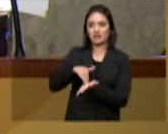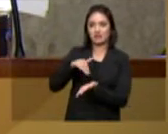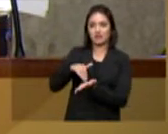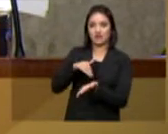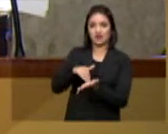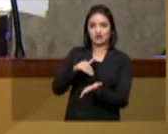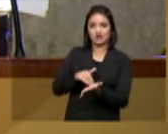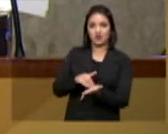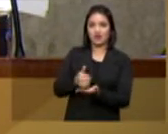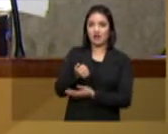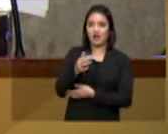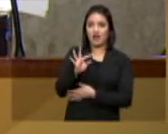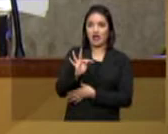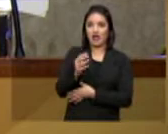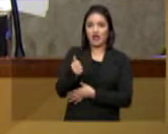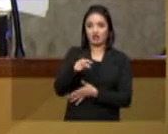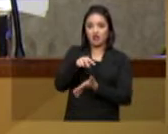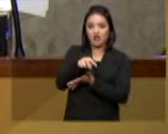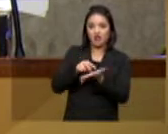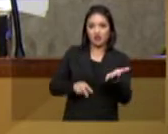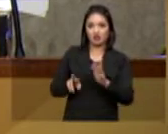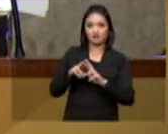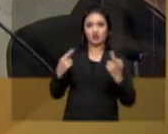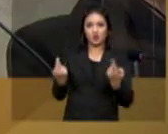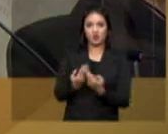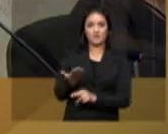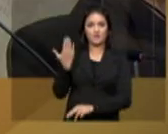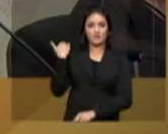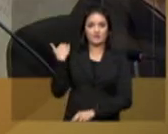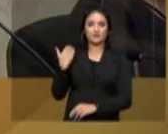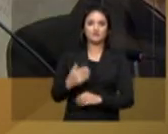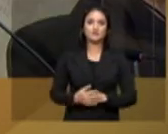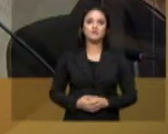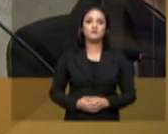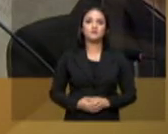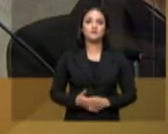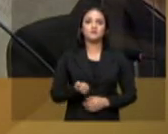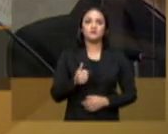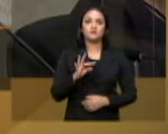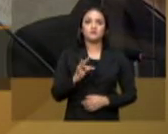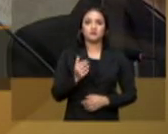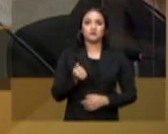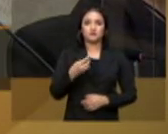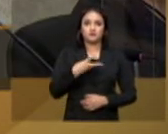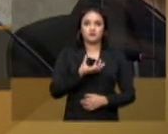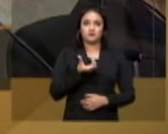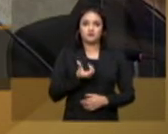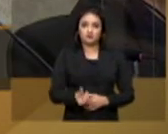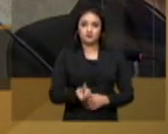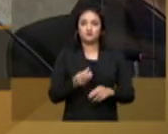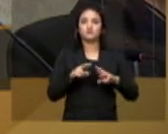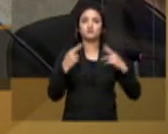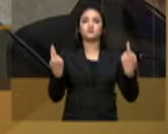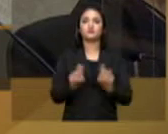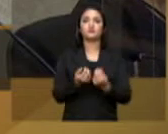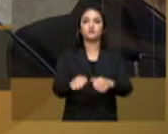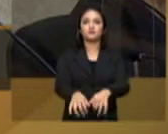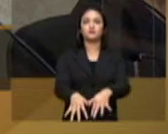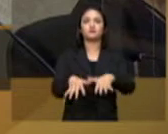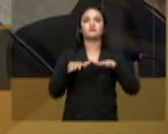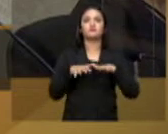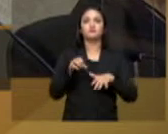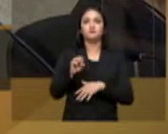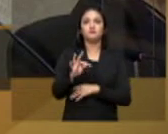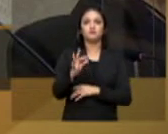proceda à leitura da ata da sessão anterior. Ata da 36ª Sessão Ordinária do Plenário do Supremo